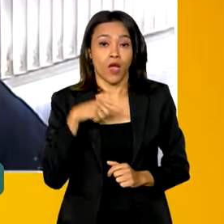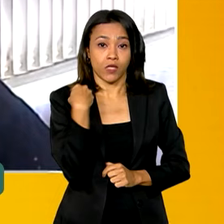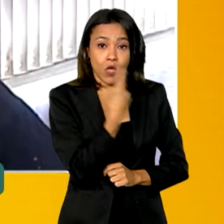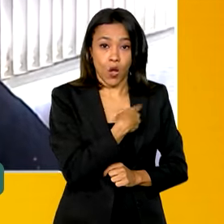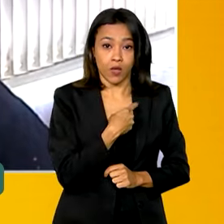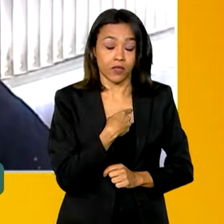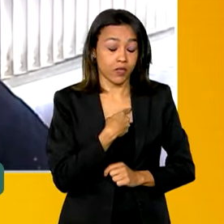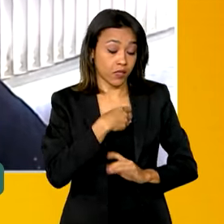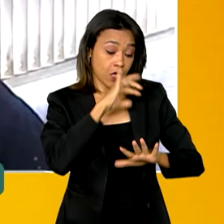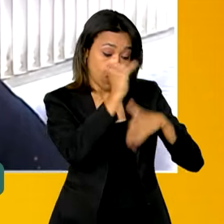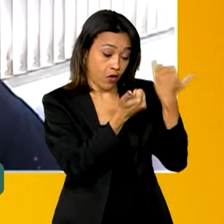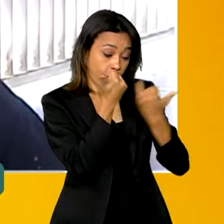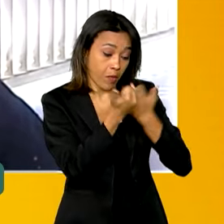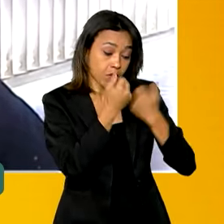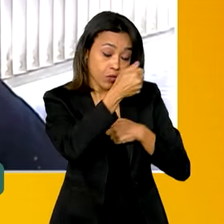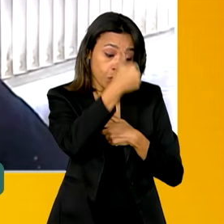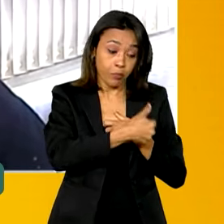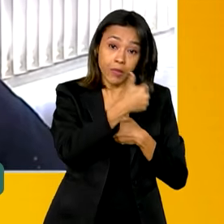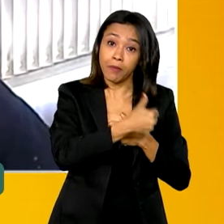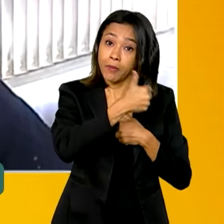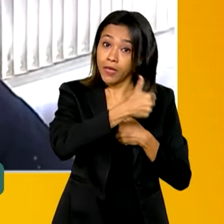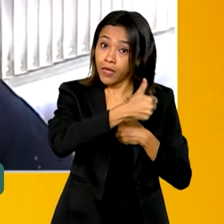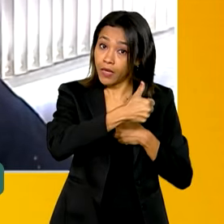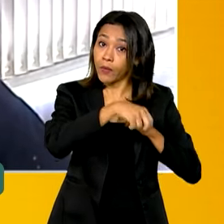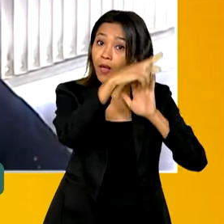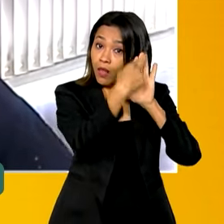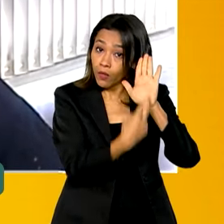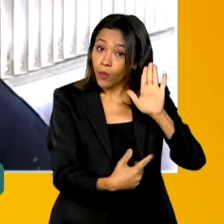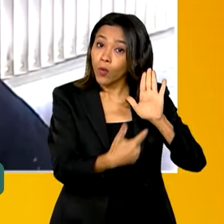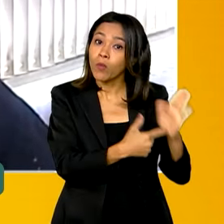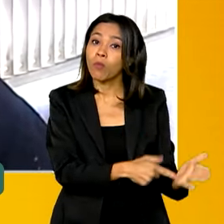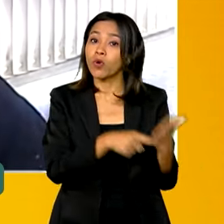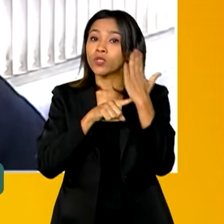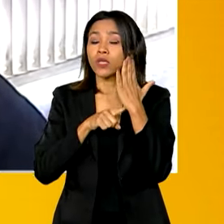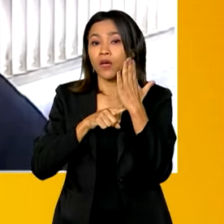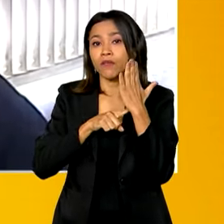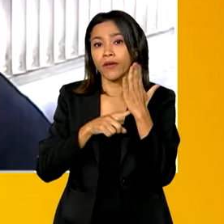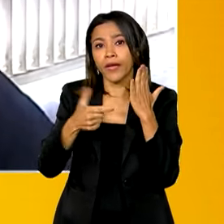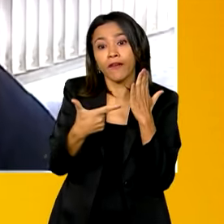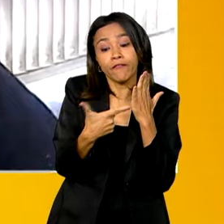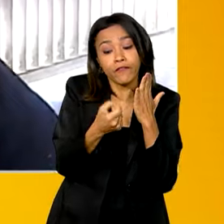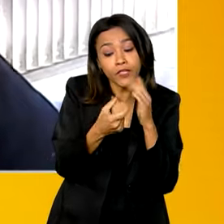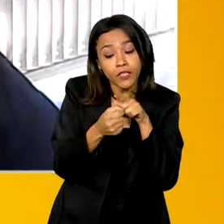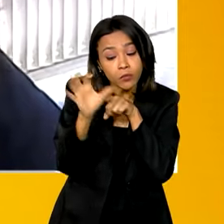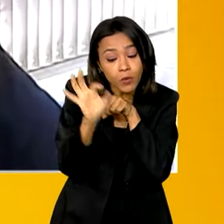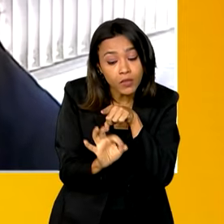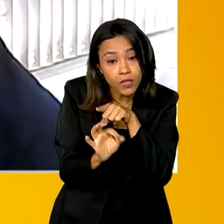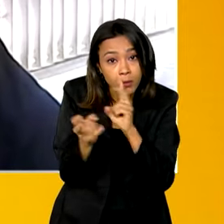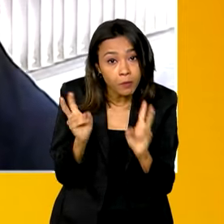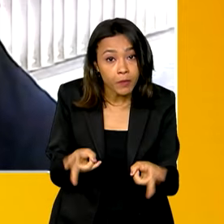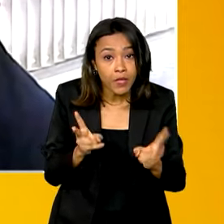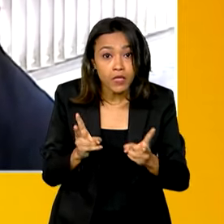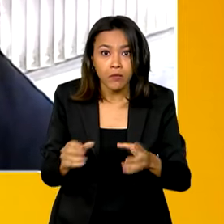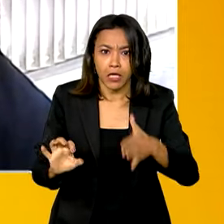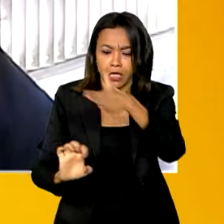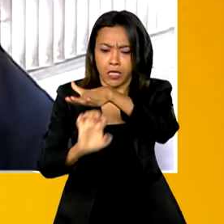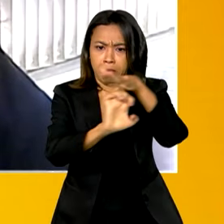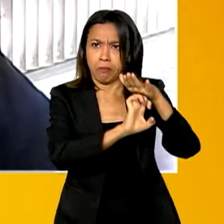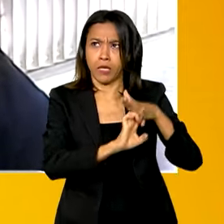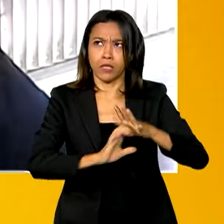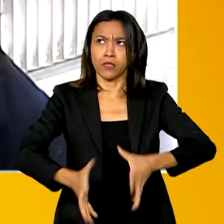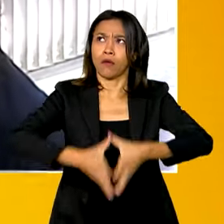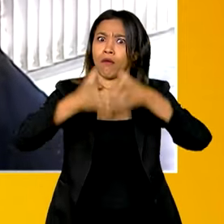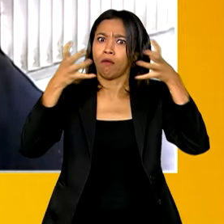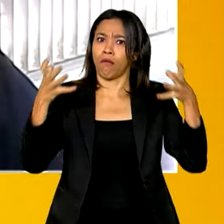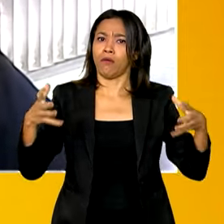do primeiro relatório falavam de uma diferença de em torno de 20%, mesmo nas grandes empresas. Por quê? Porque